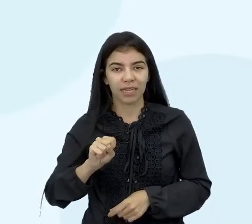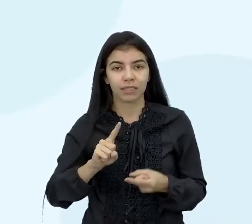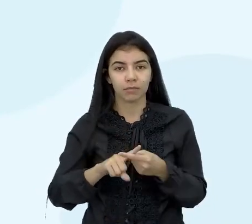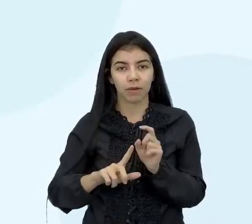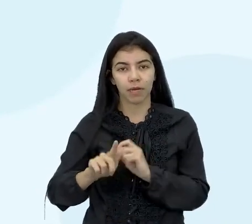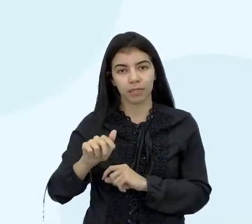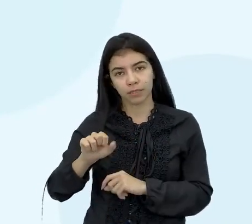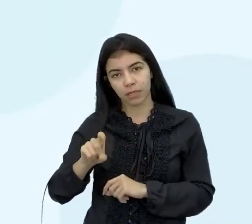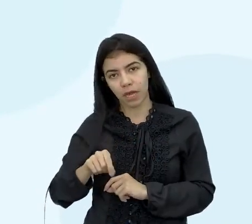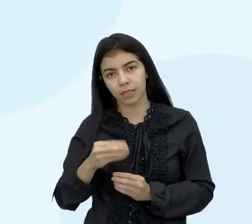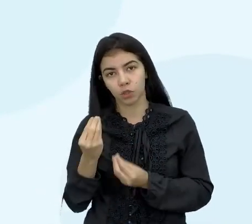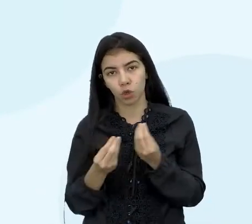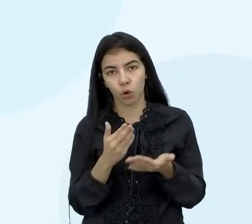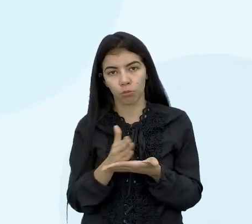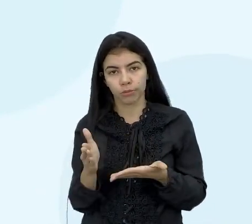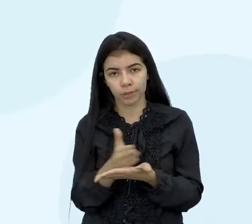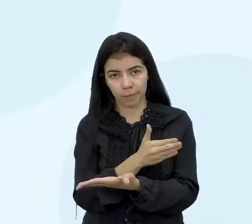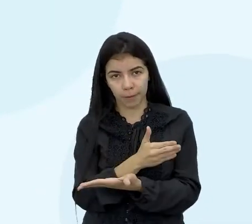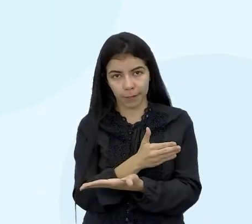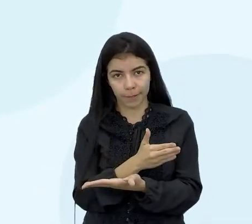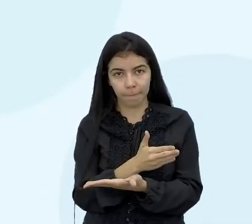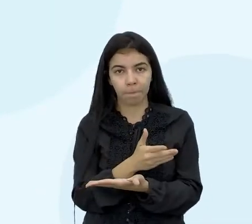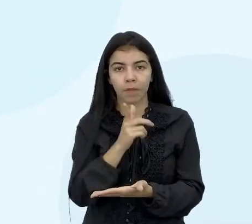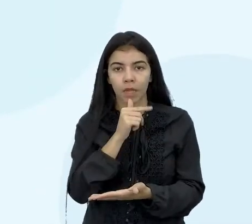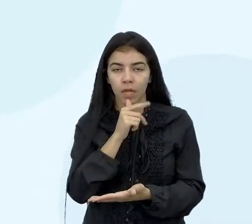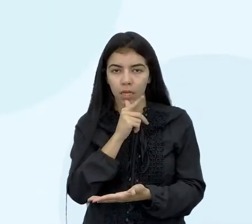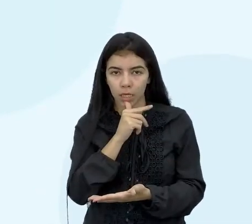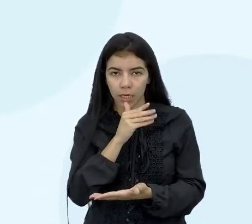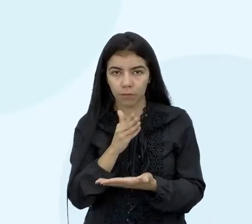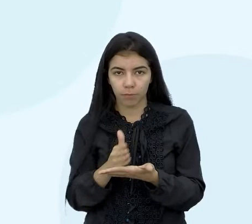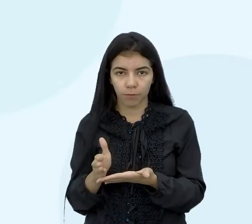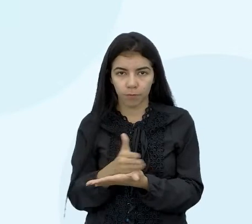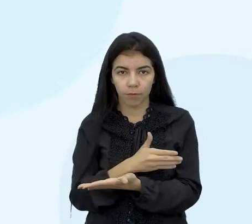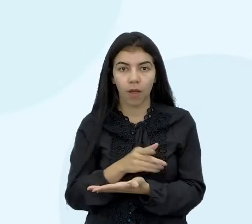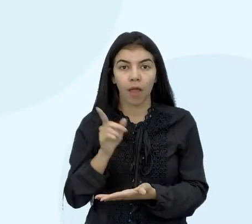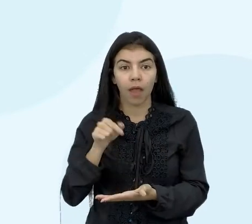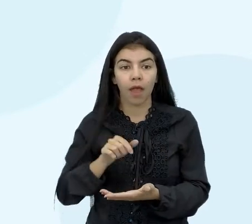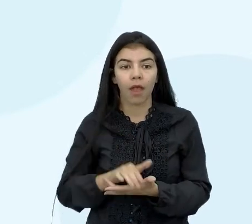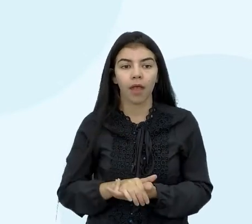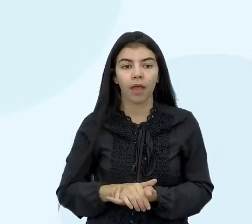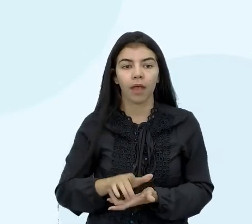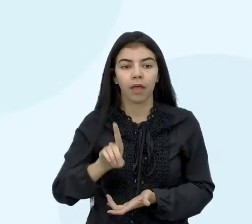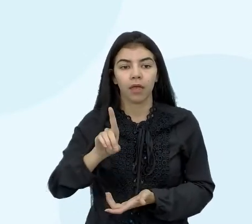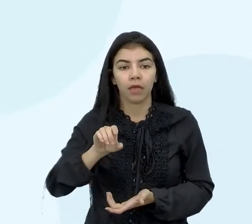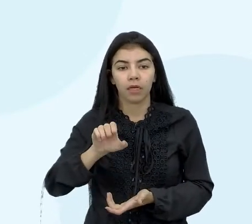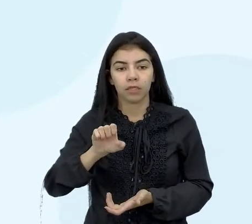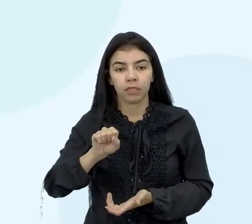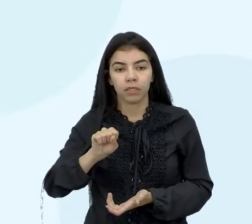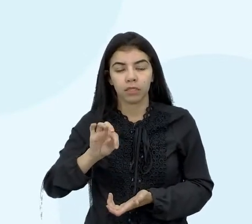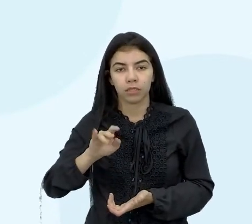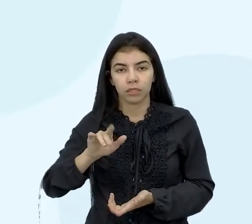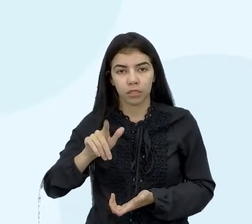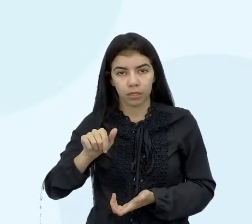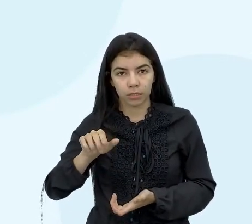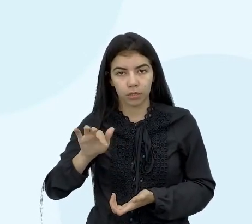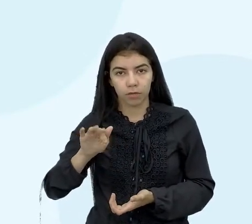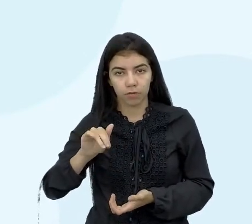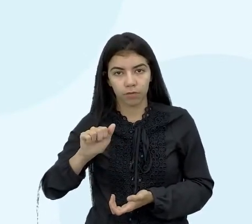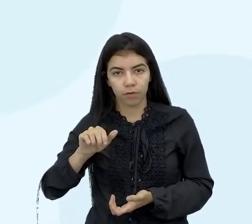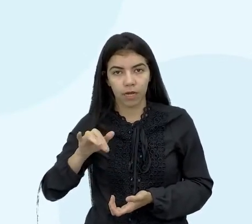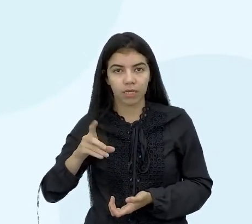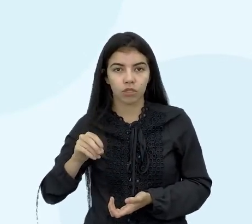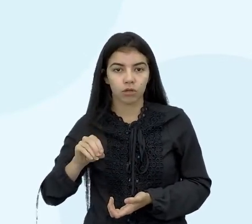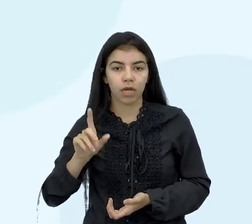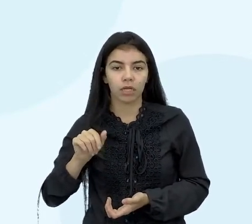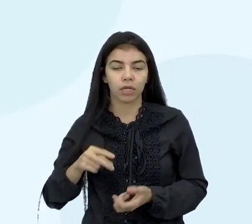fazer esse tipo de separação de líquido com outro líquido, a ideia aí é destilação fracionada, porque se a gente já tem dois líquidos com pontos